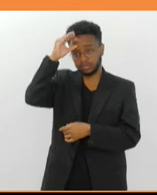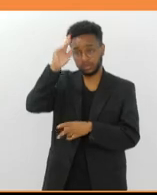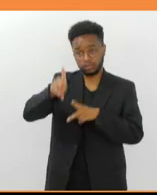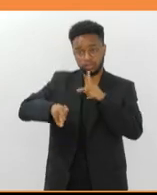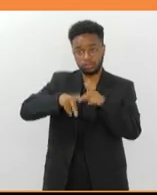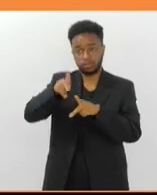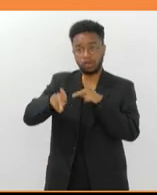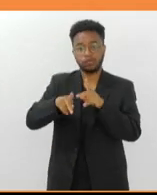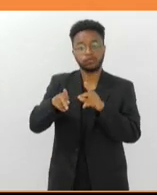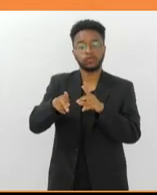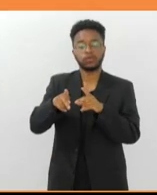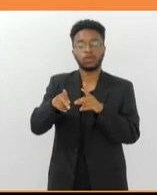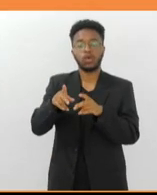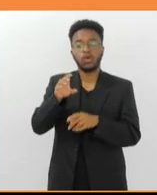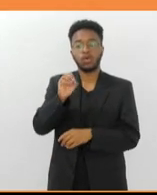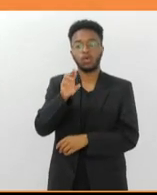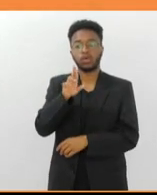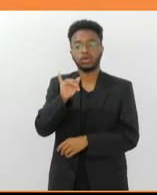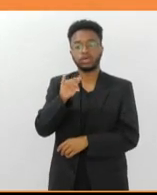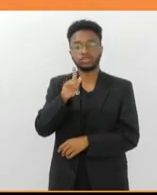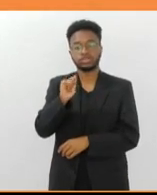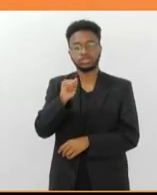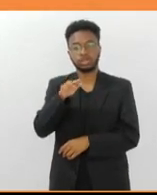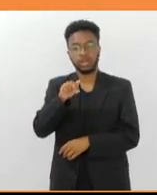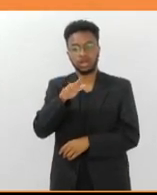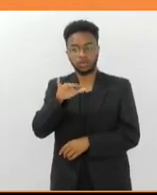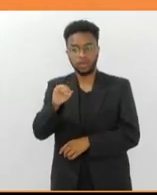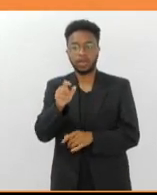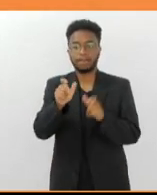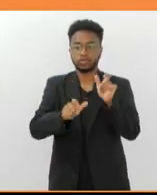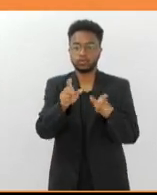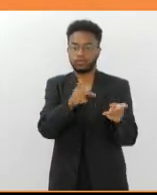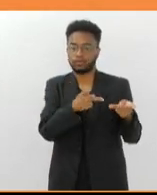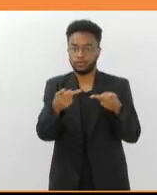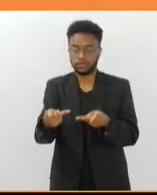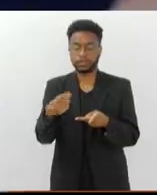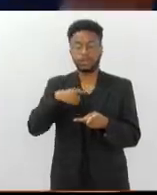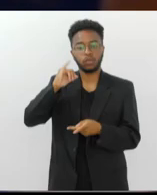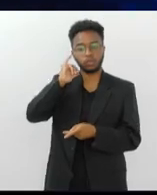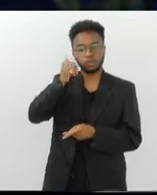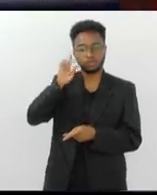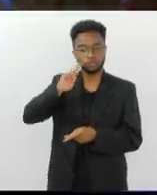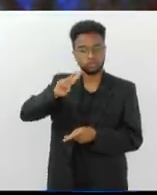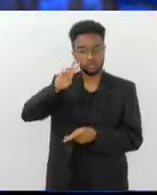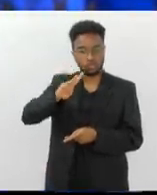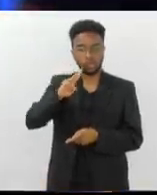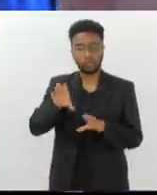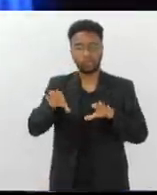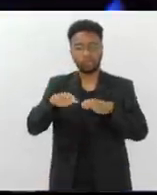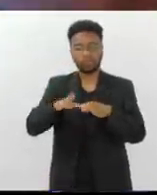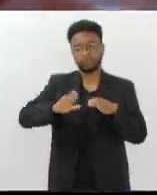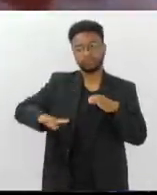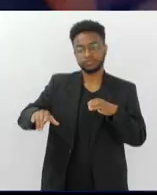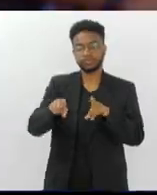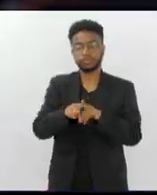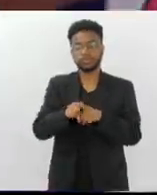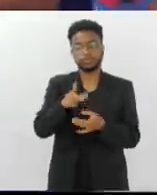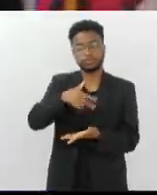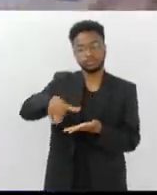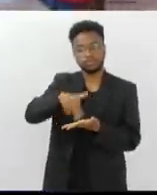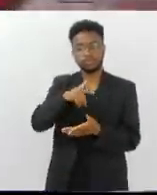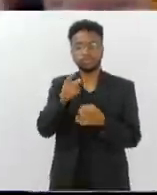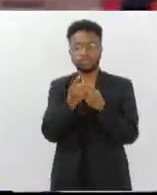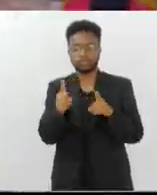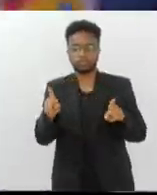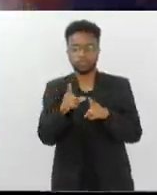visitantes vão assistir a apresentações culturais, como contação de histórias para o público infantil e performances de grupos de dança e música. A